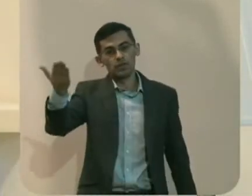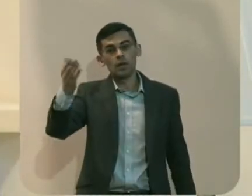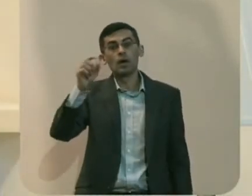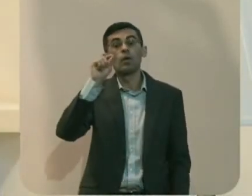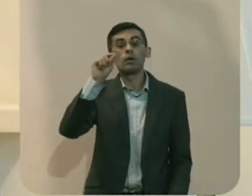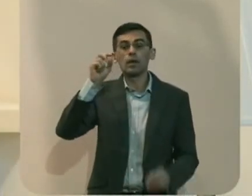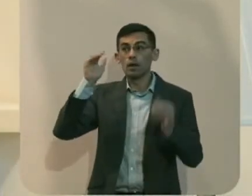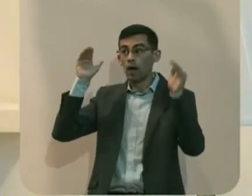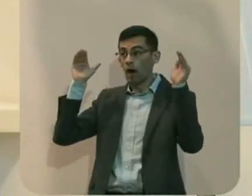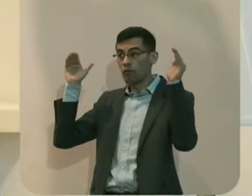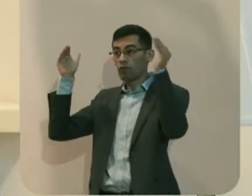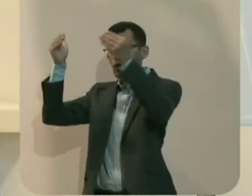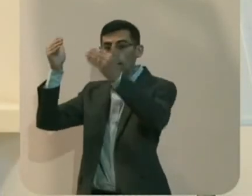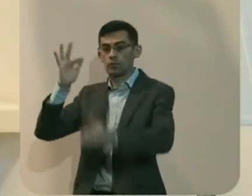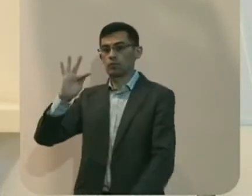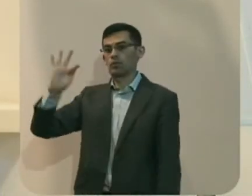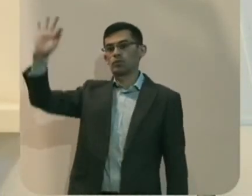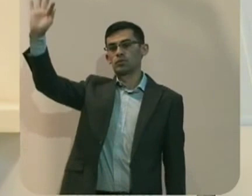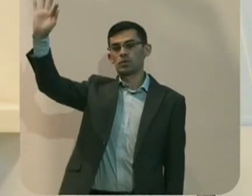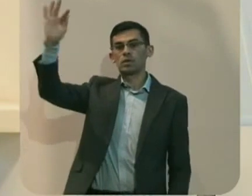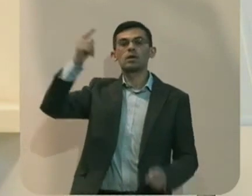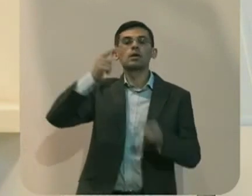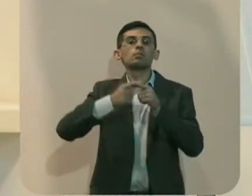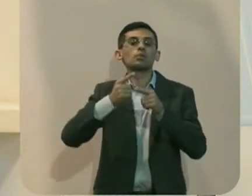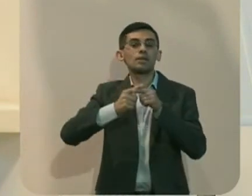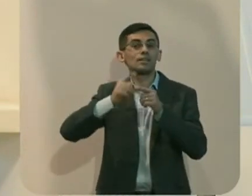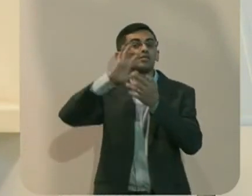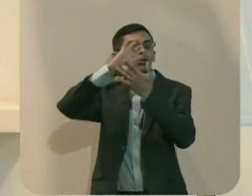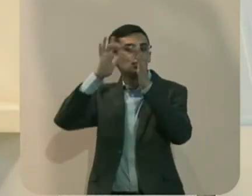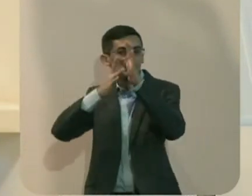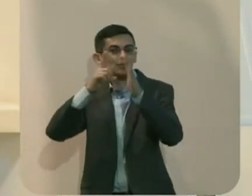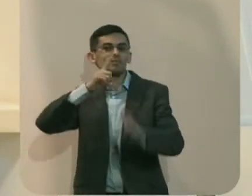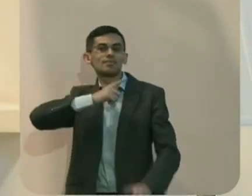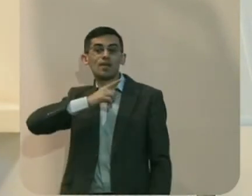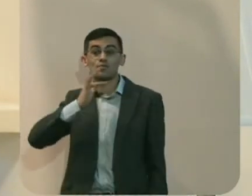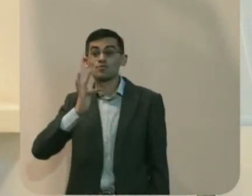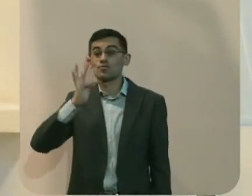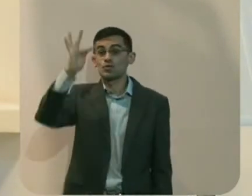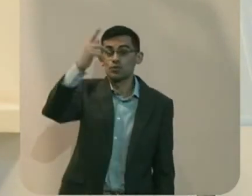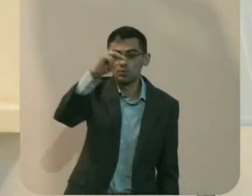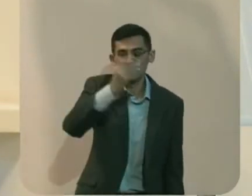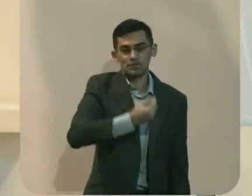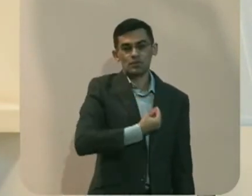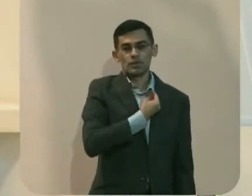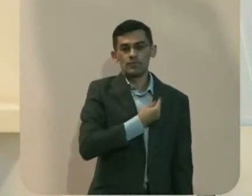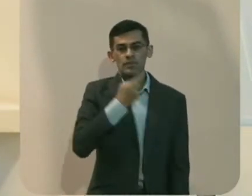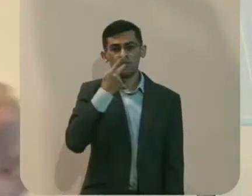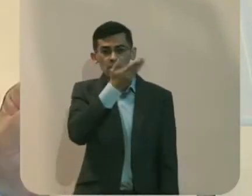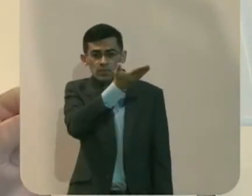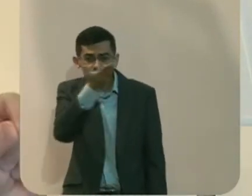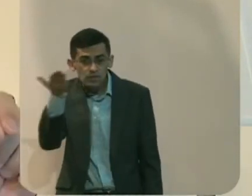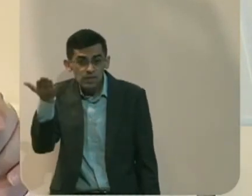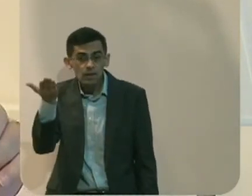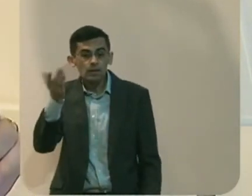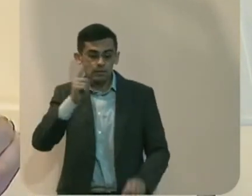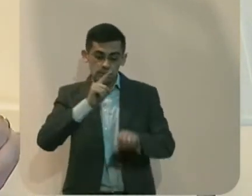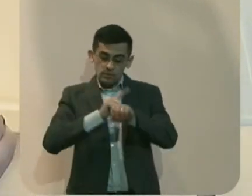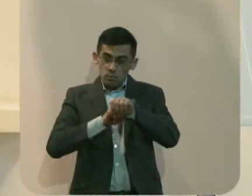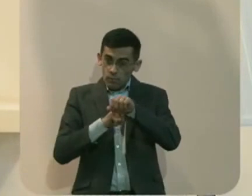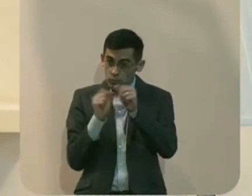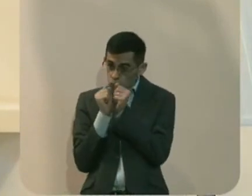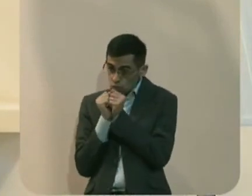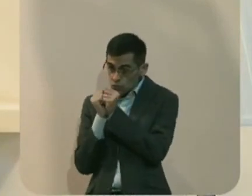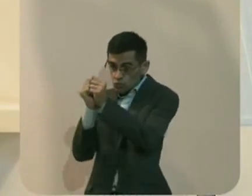olhar para o futuro, porque Jesus tem um futuro para você. Eu quero dizer para você que nessa caminhada com